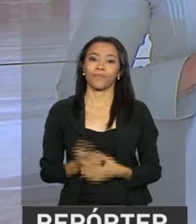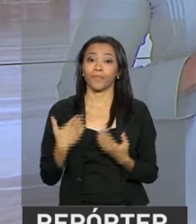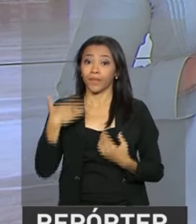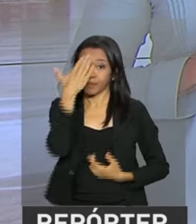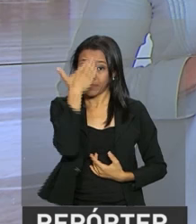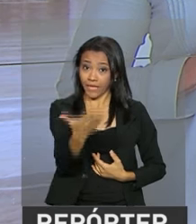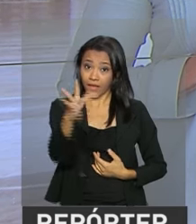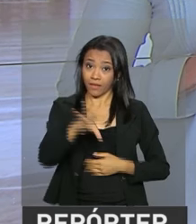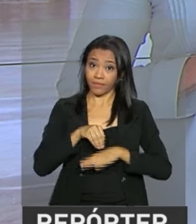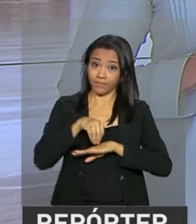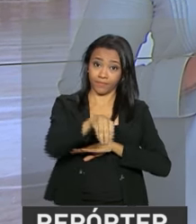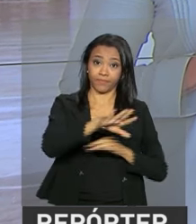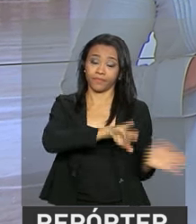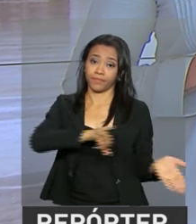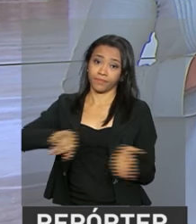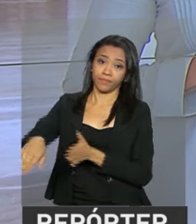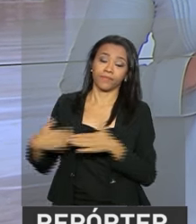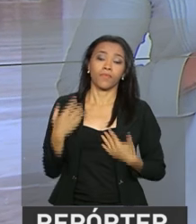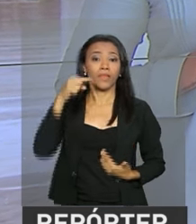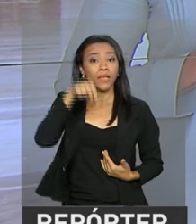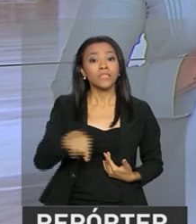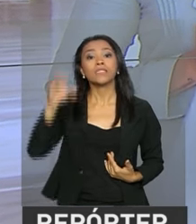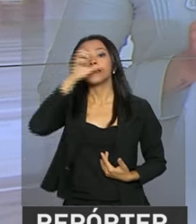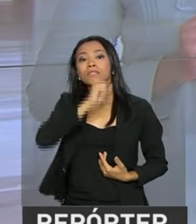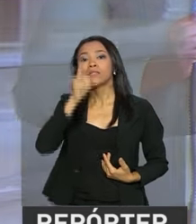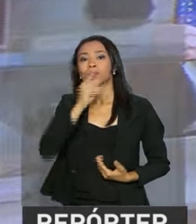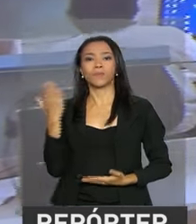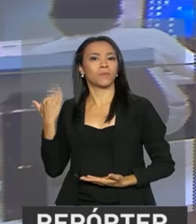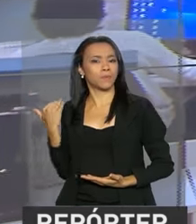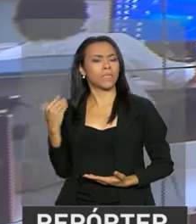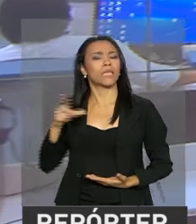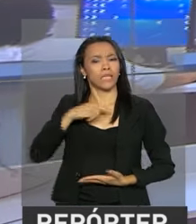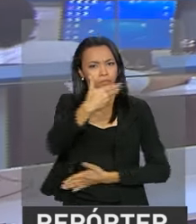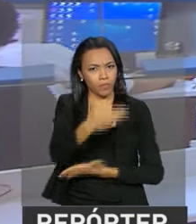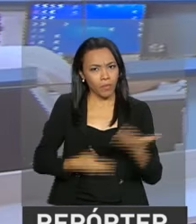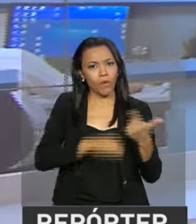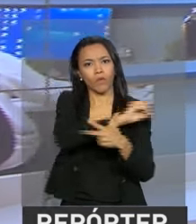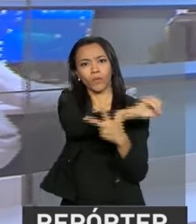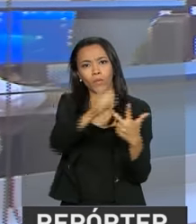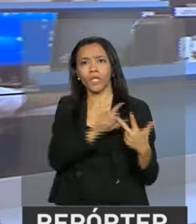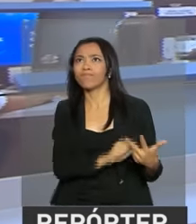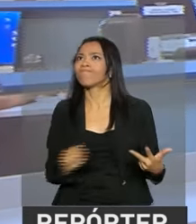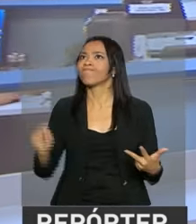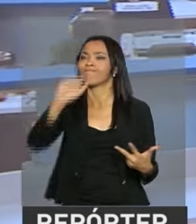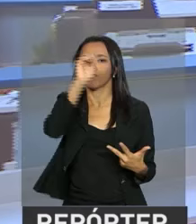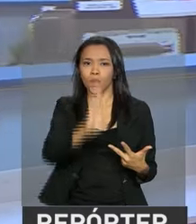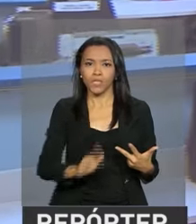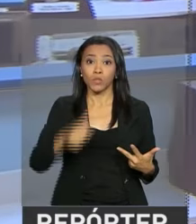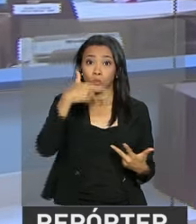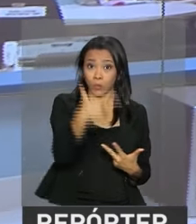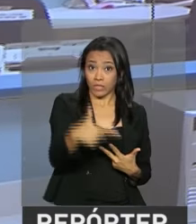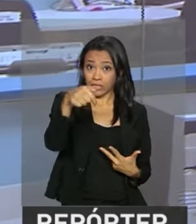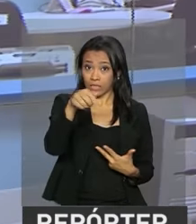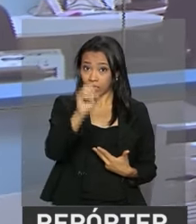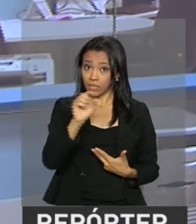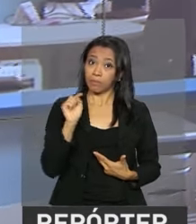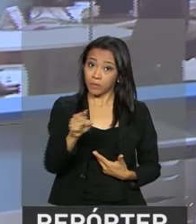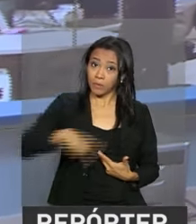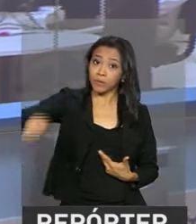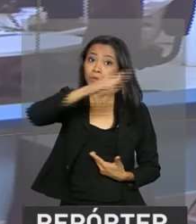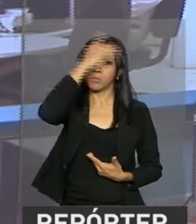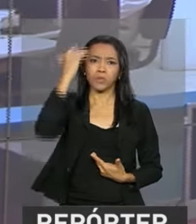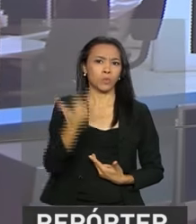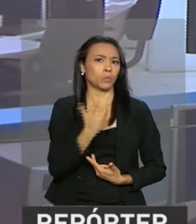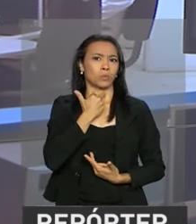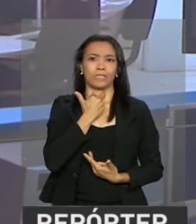sair pelas suas informações e olha este fim de semana teve prova do enem em todo o país 270 mil candidatos não